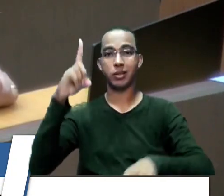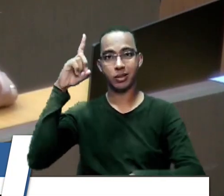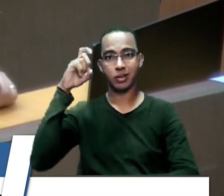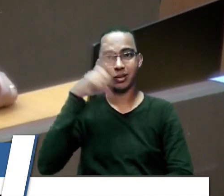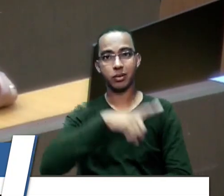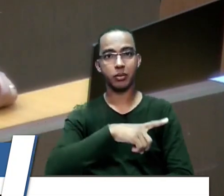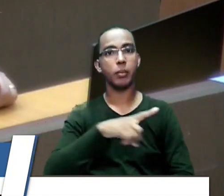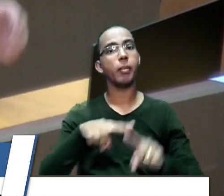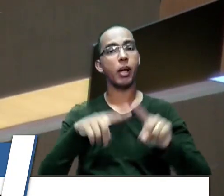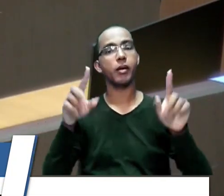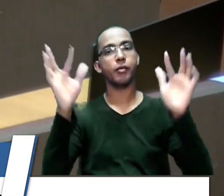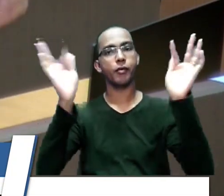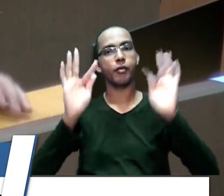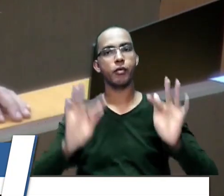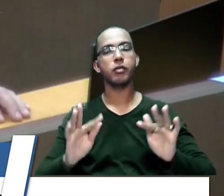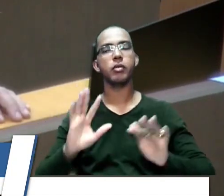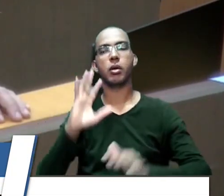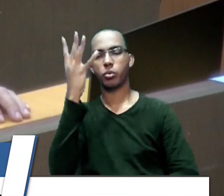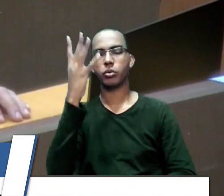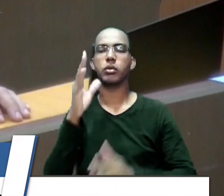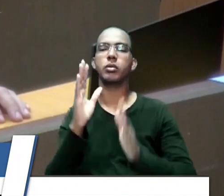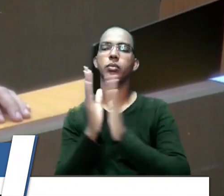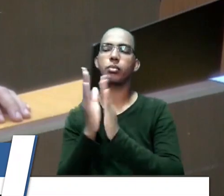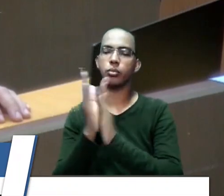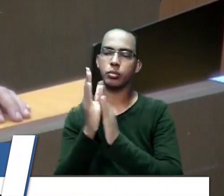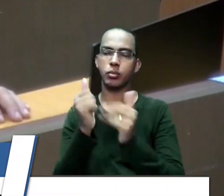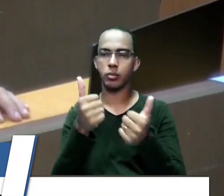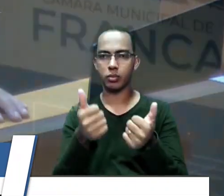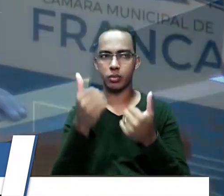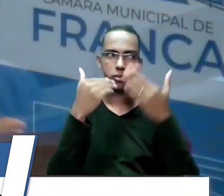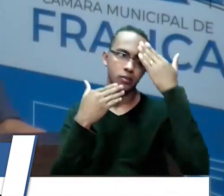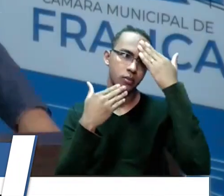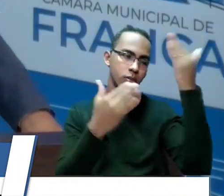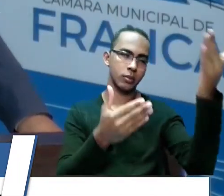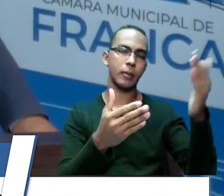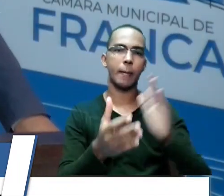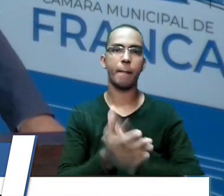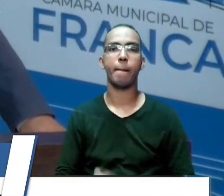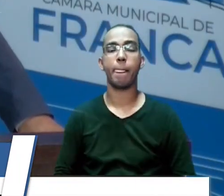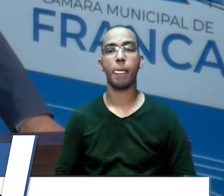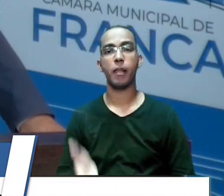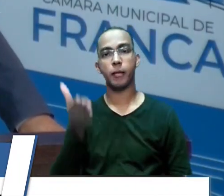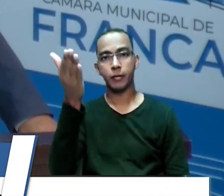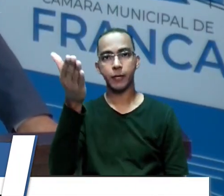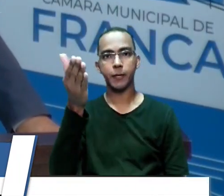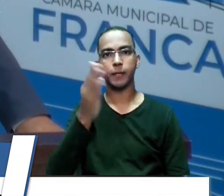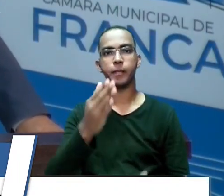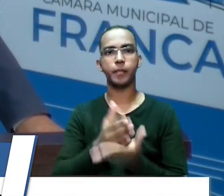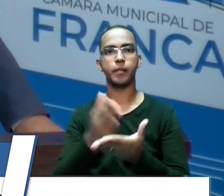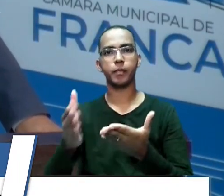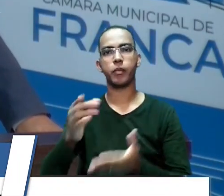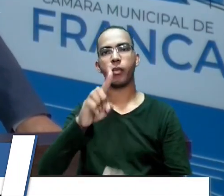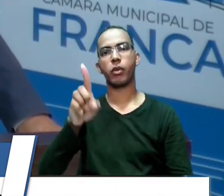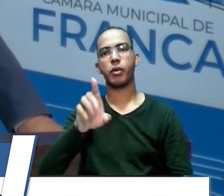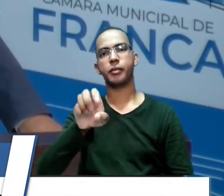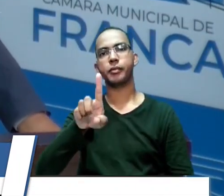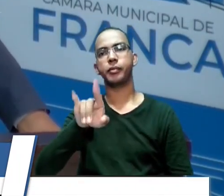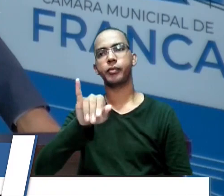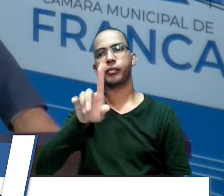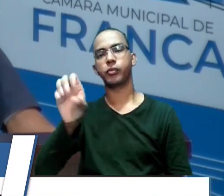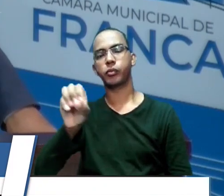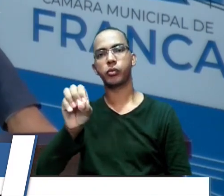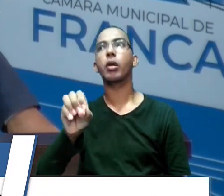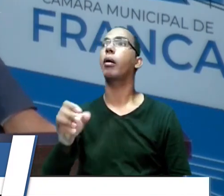feliz por ter saído essa obra. Parabéns. Obrigado. Uma parte. Com a parte, Zezinho Cabeleireiro?